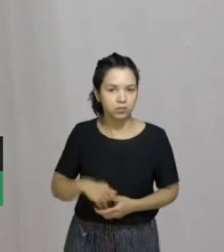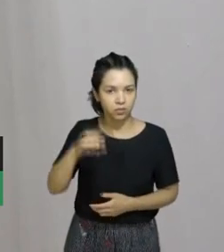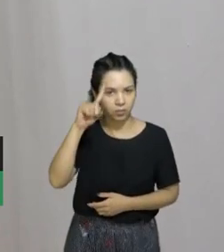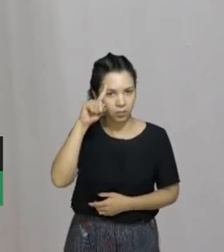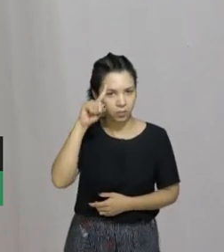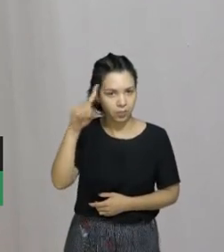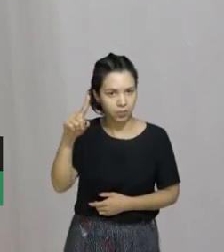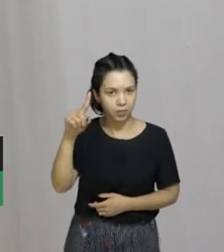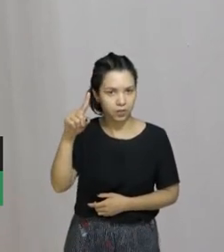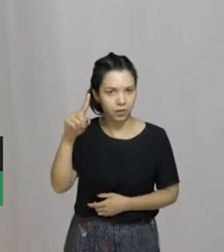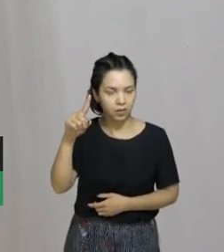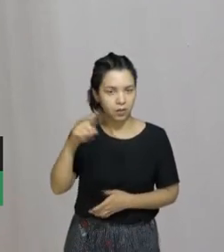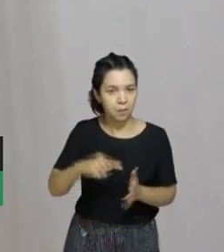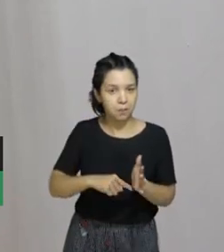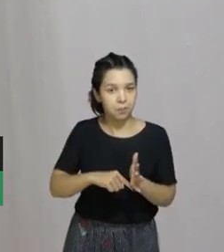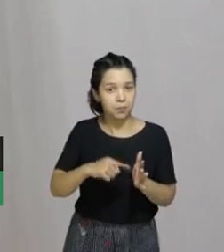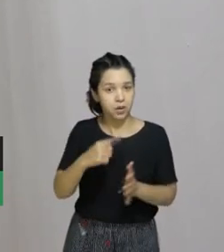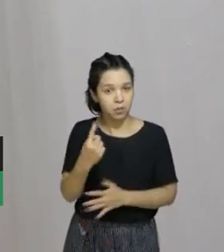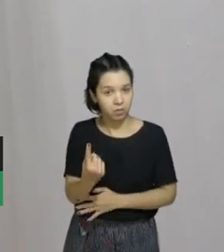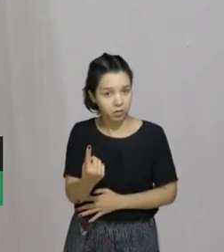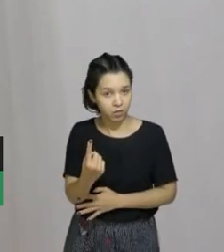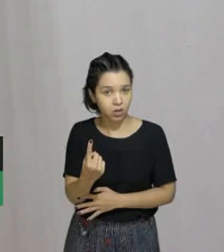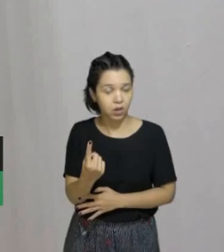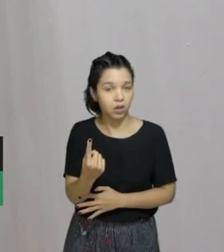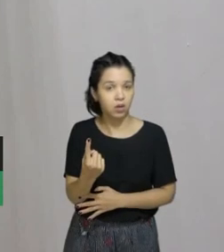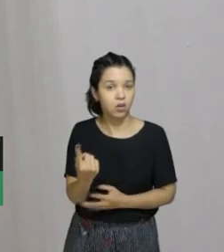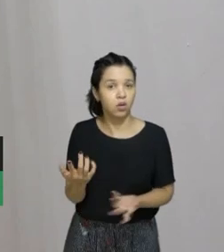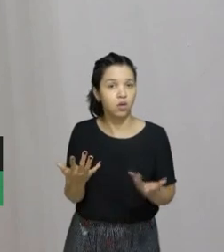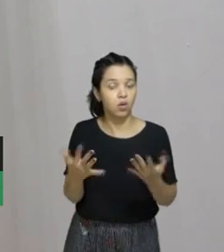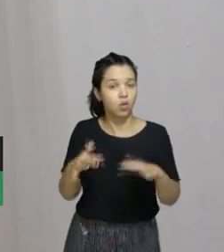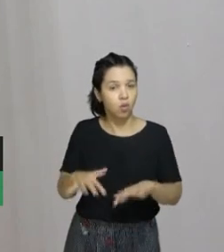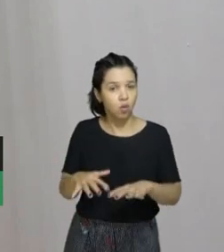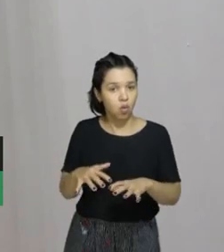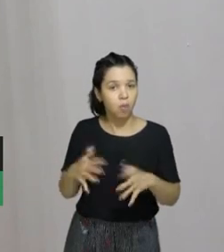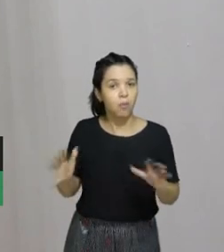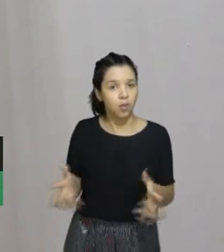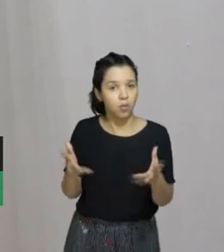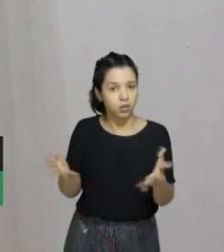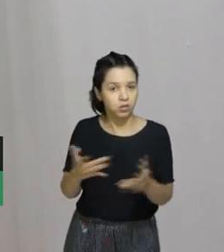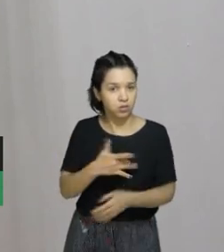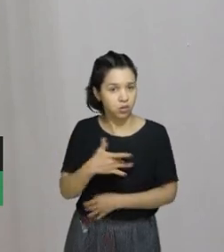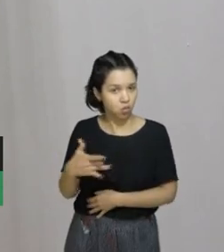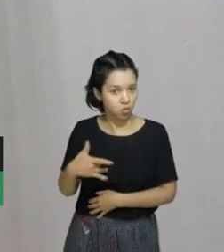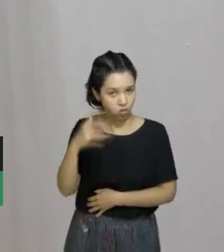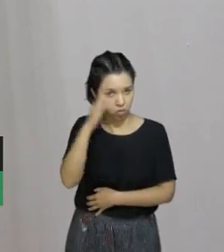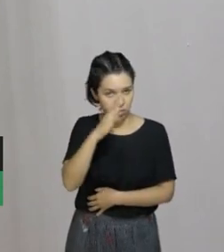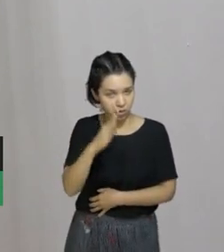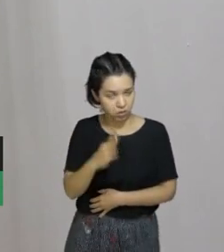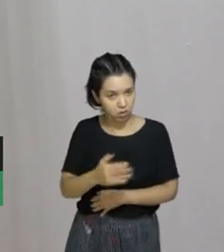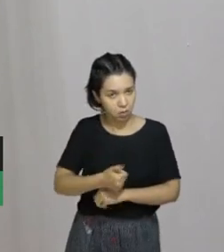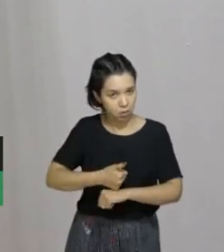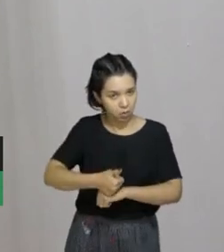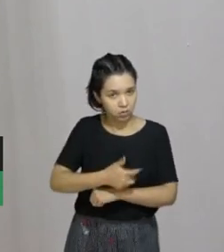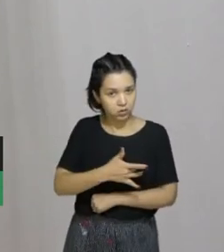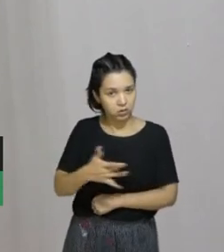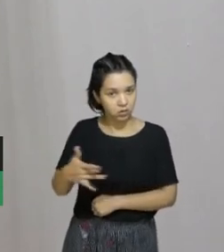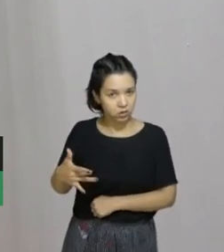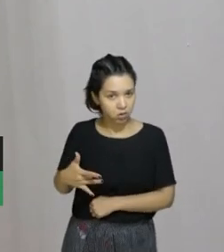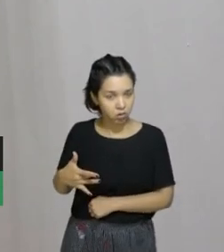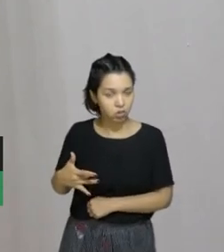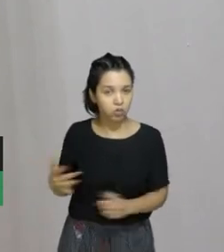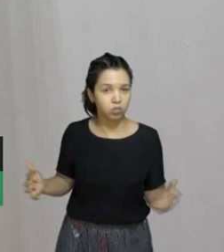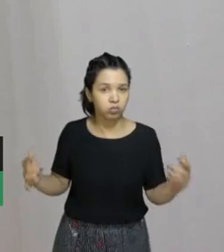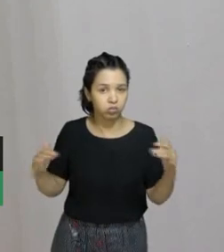no primeiro encontro de mobilização para a promoção da saúde no Brasil, que reuniu profissionais de saúde para a